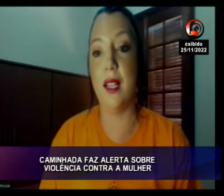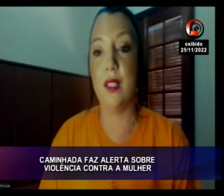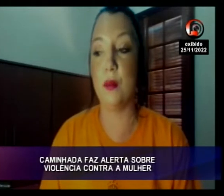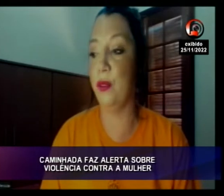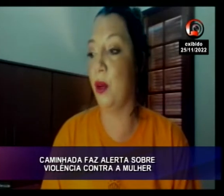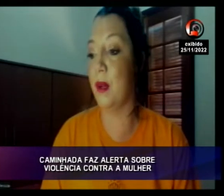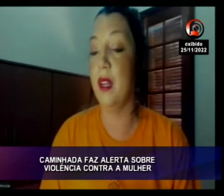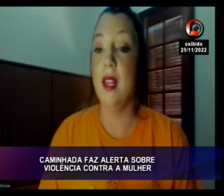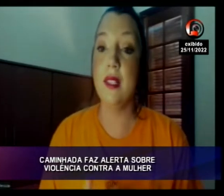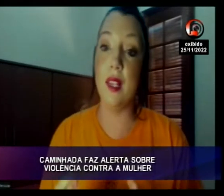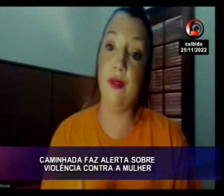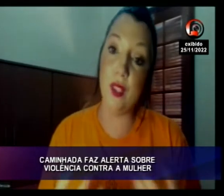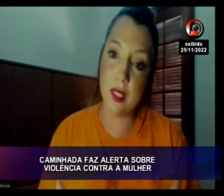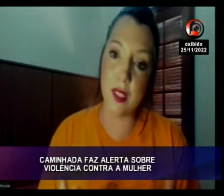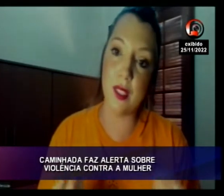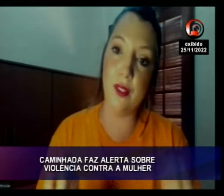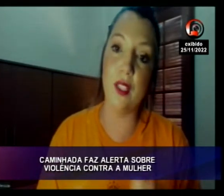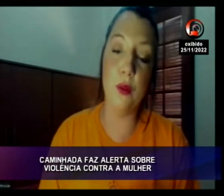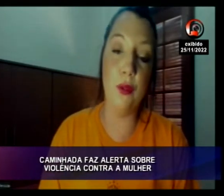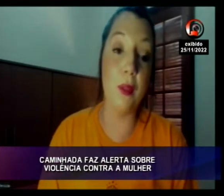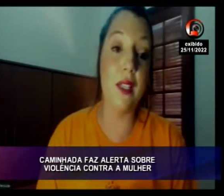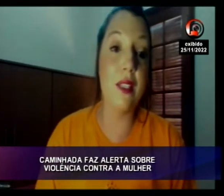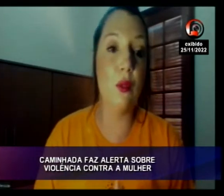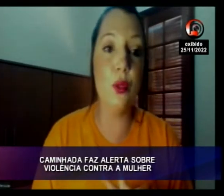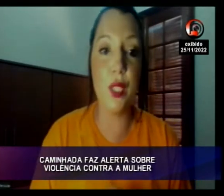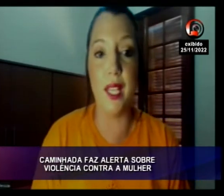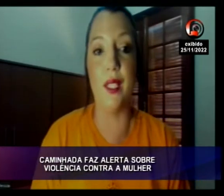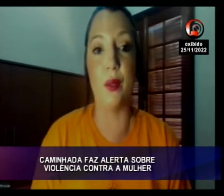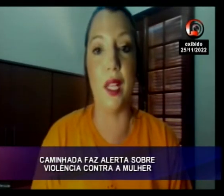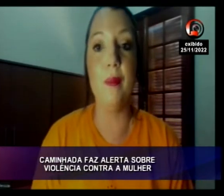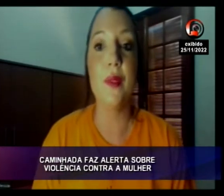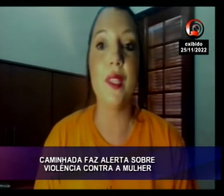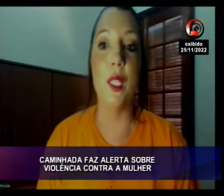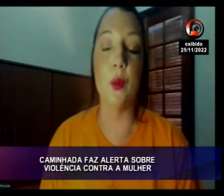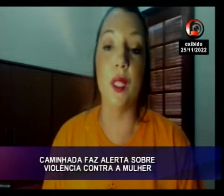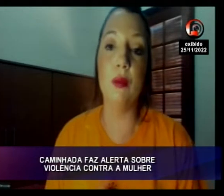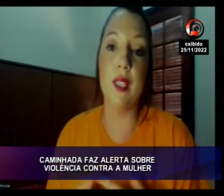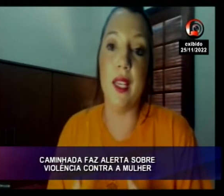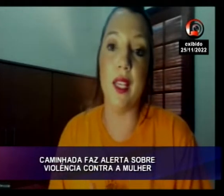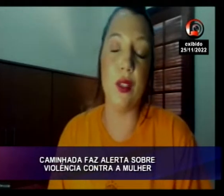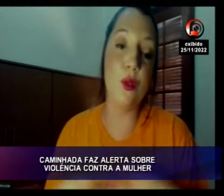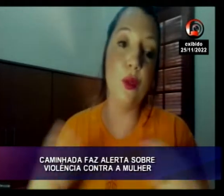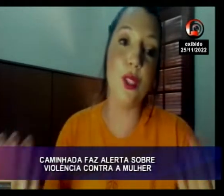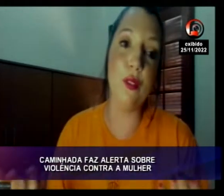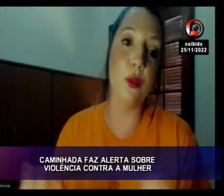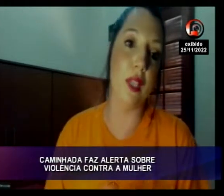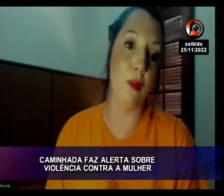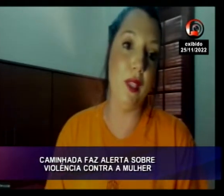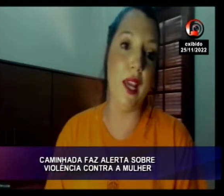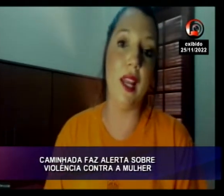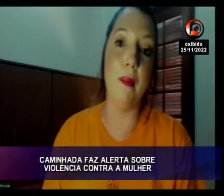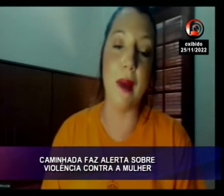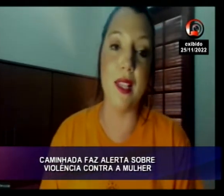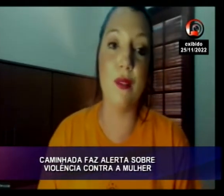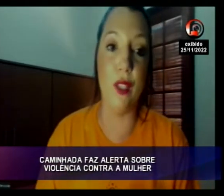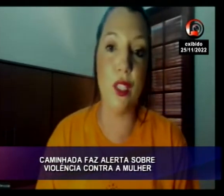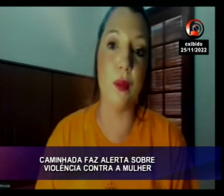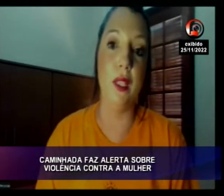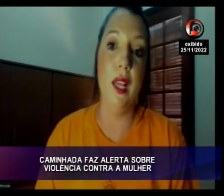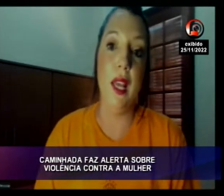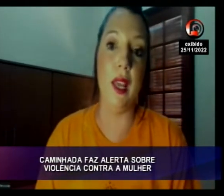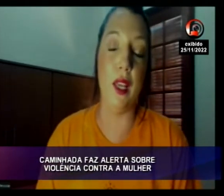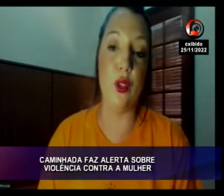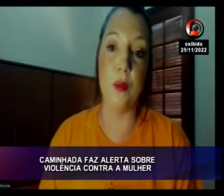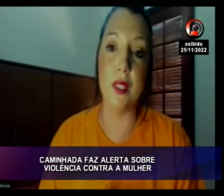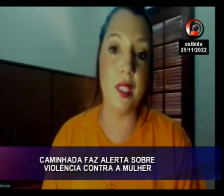ser tratada de uma forma, ser vista e ser falada de uma forma na questão do gênero, né? Então, não tem, é indiscutível que a mulher, ela é mais